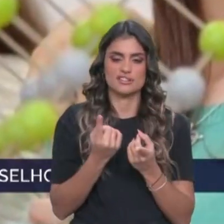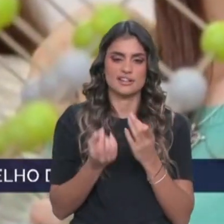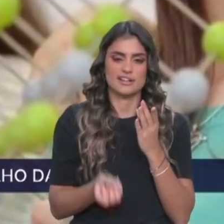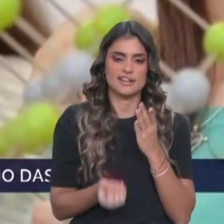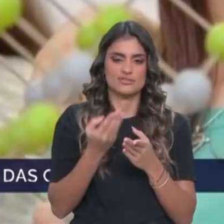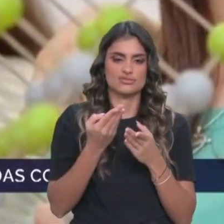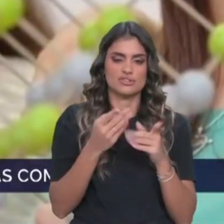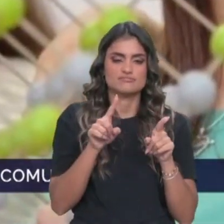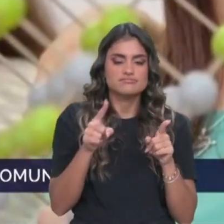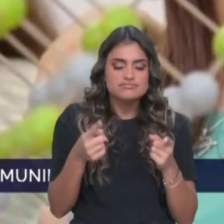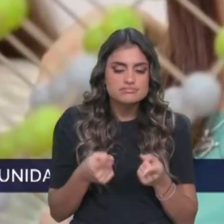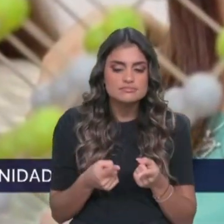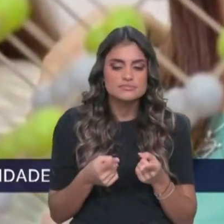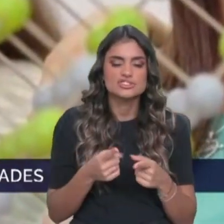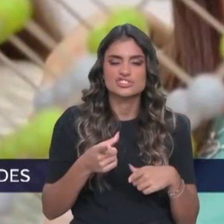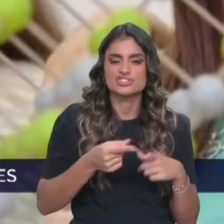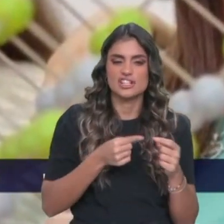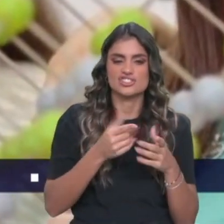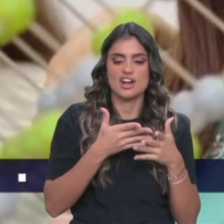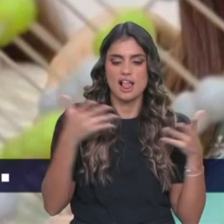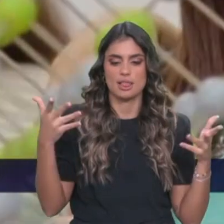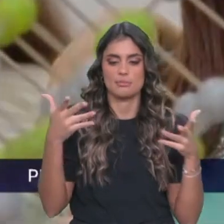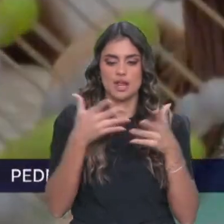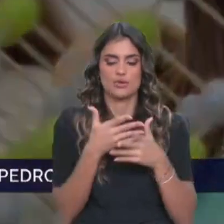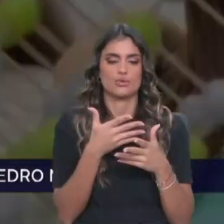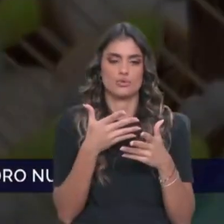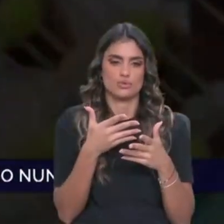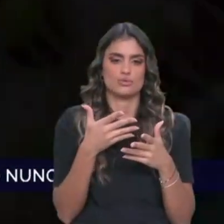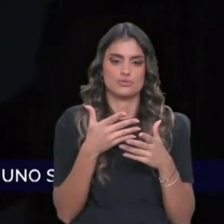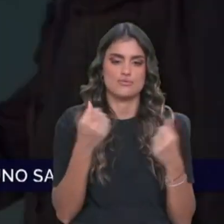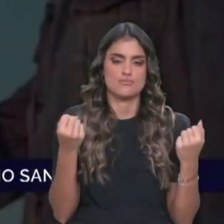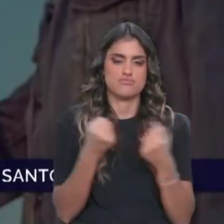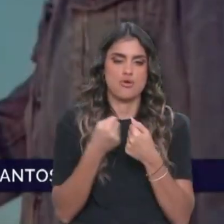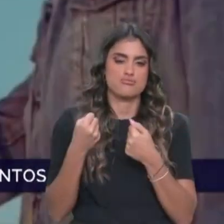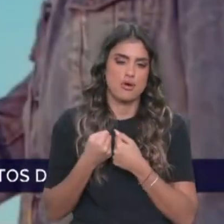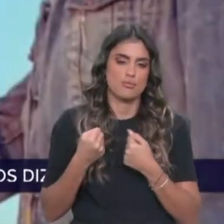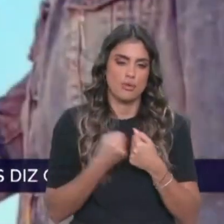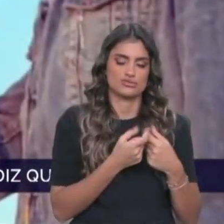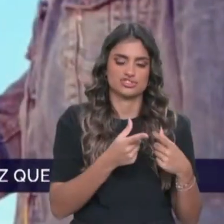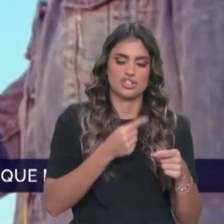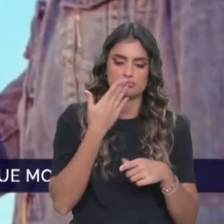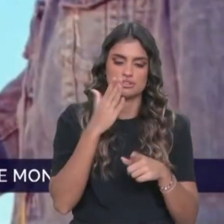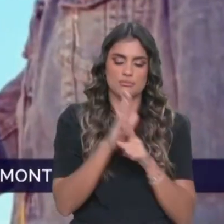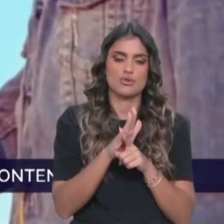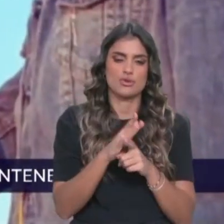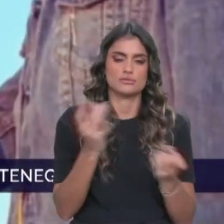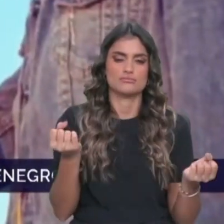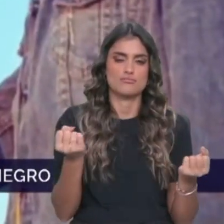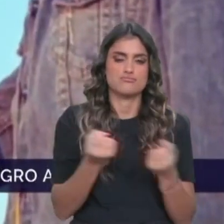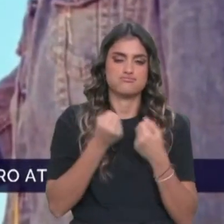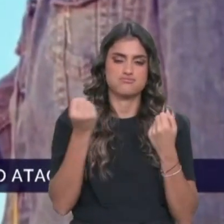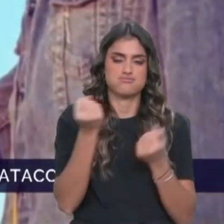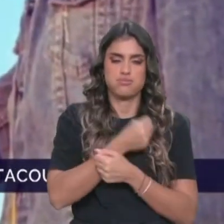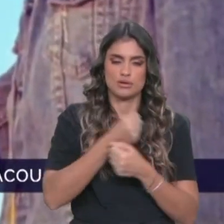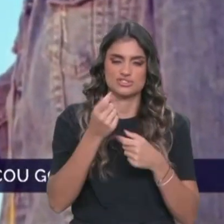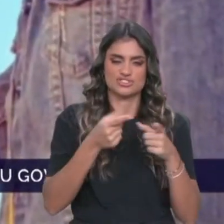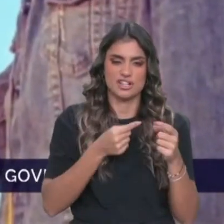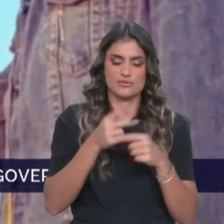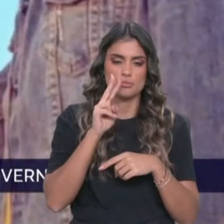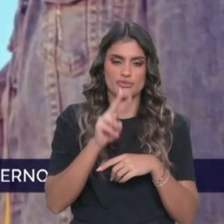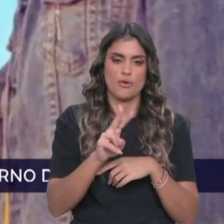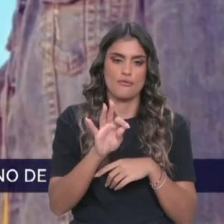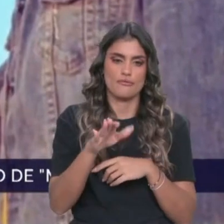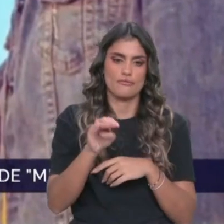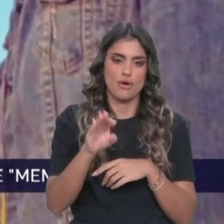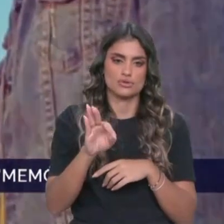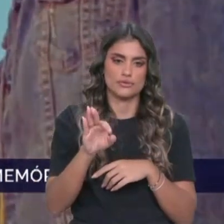raios cósmicos, outros por estrelas grandes, estrelas pequenas, colisões de estrelas, por exemplo, explosões de estrelas. E vamos ao fósforo em particular,